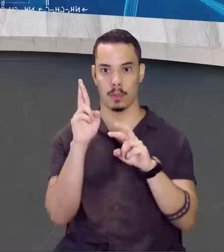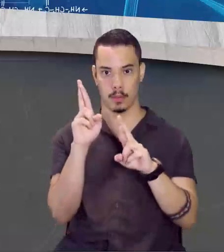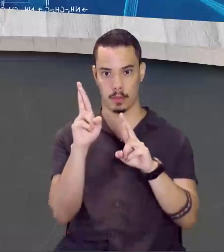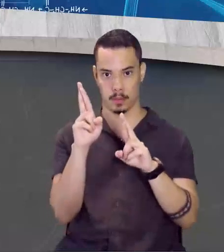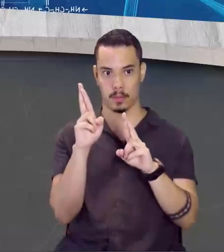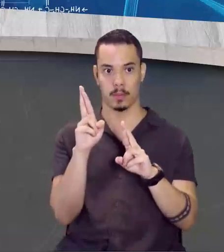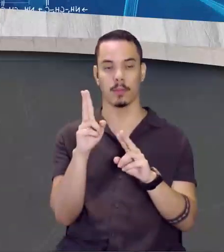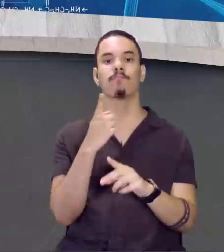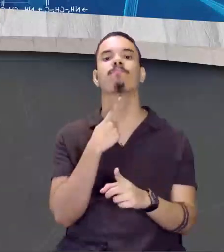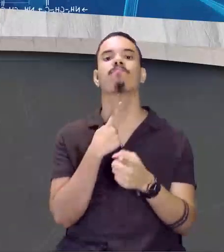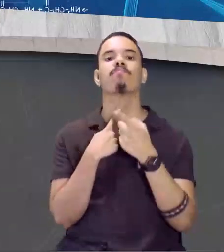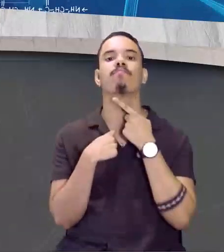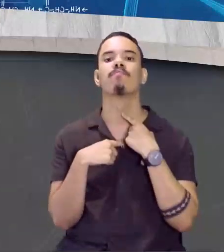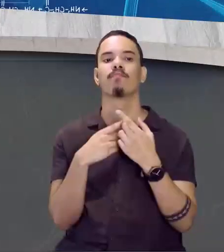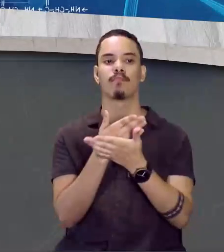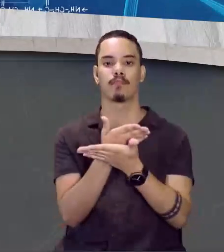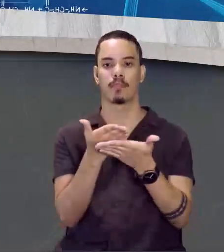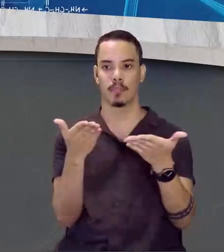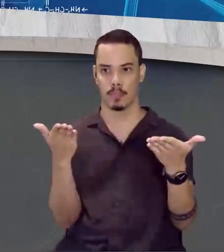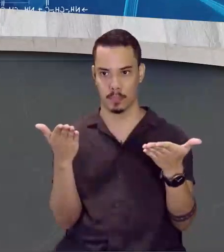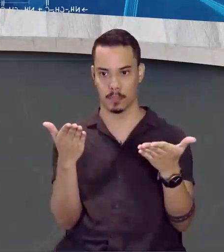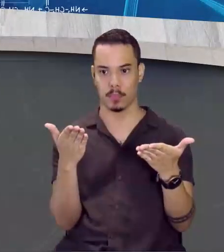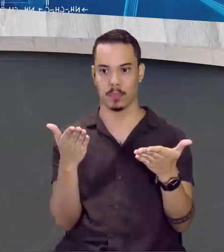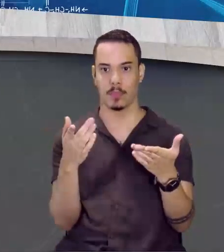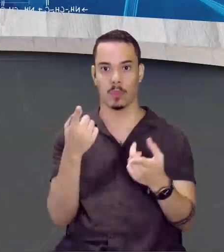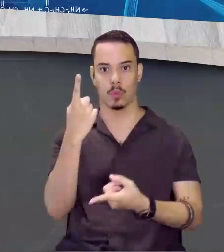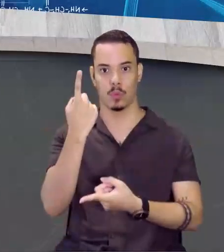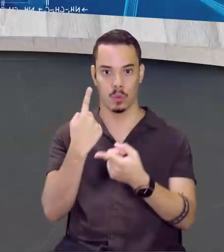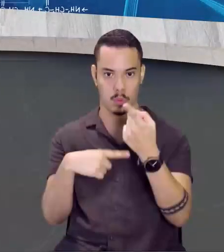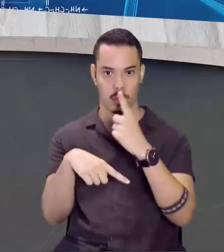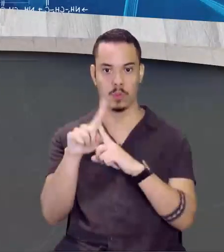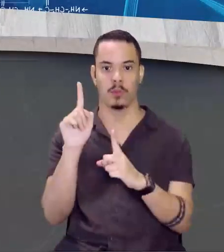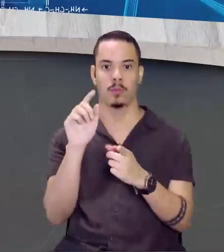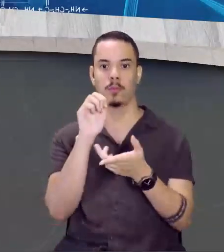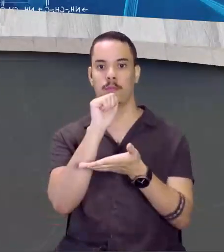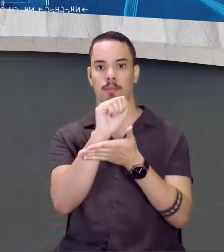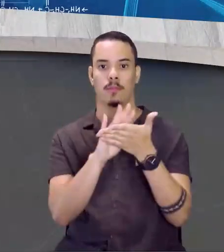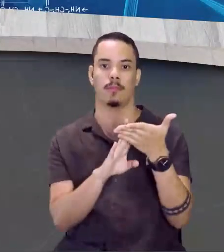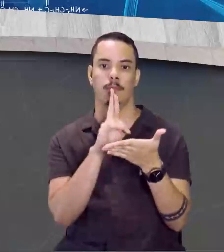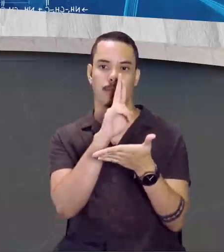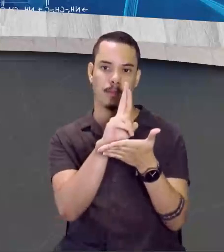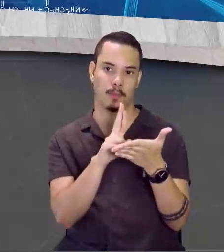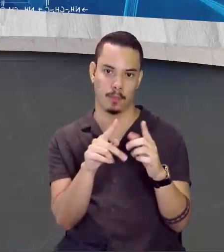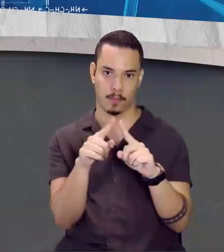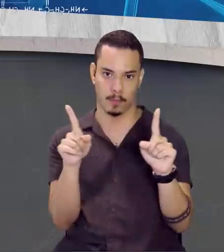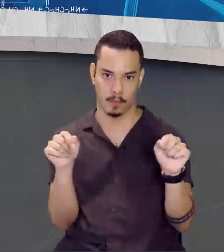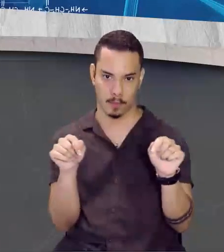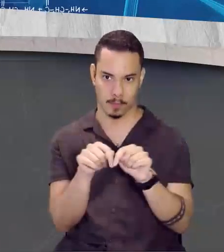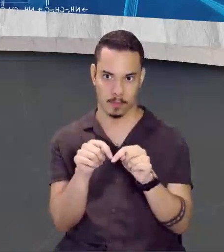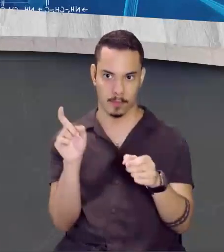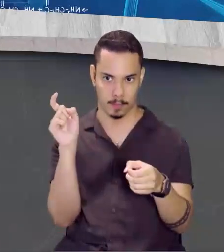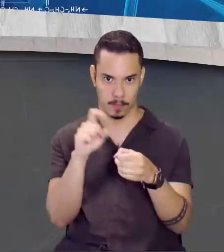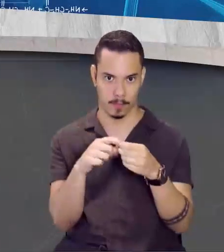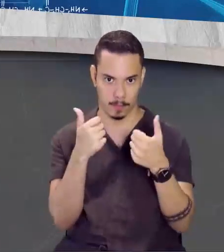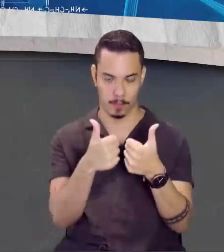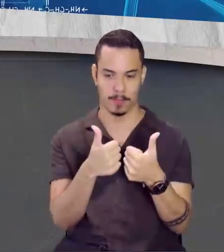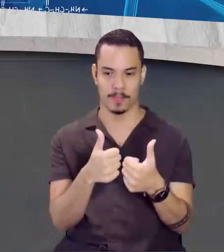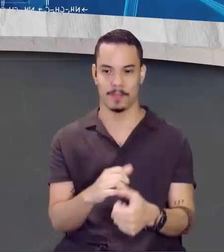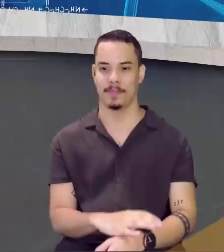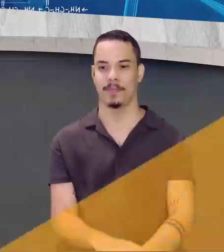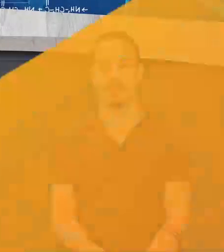esperamos e desejamos a você grande sucesso na sua atividade de sala. Vamos lá, então?